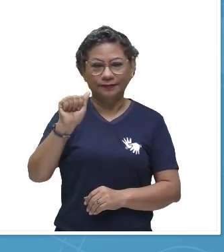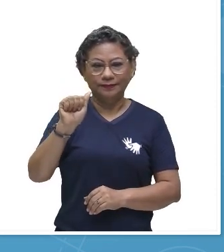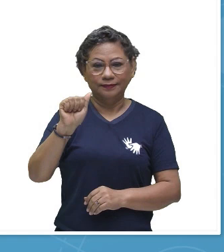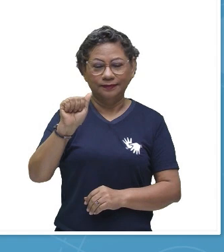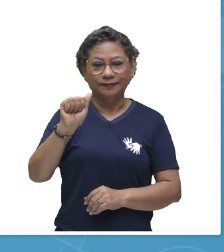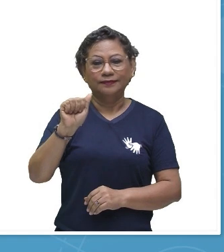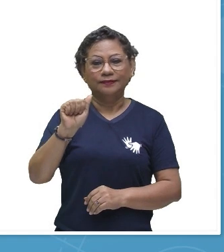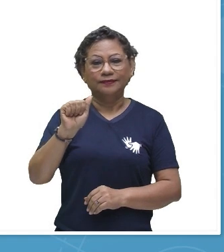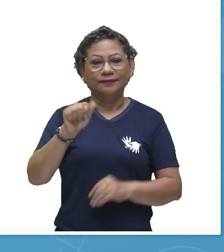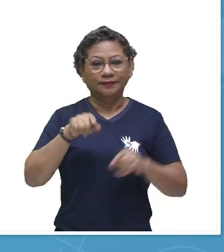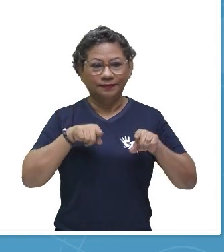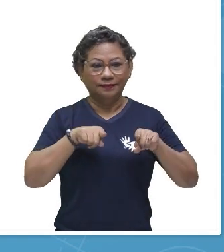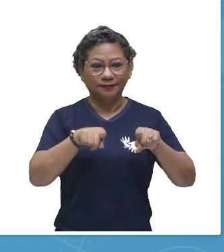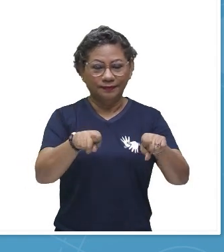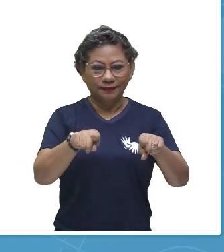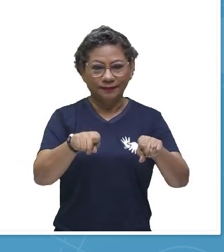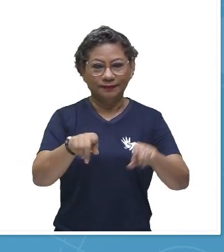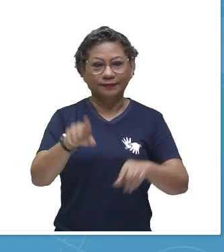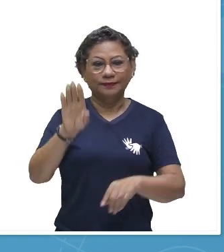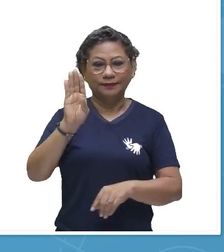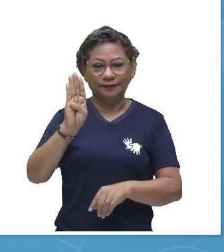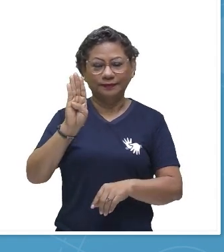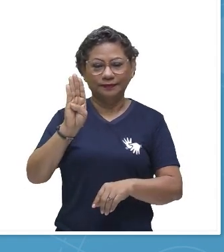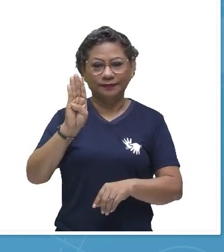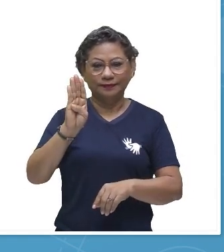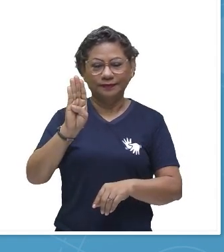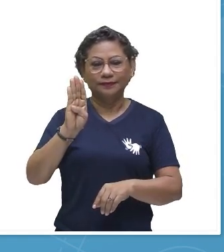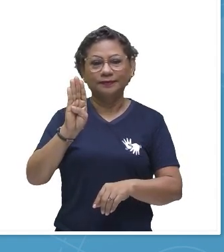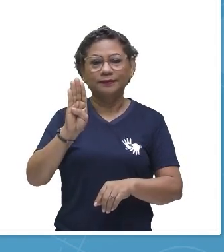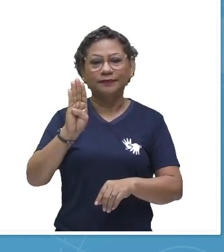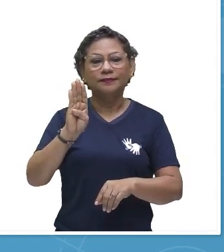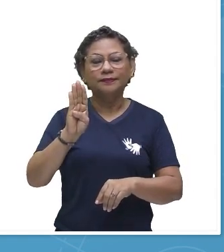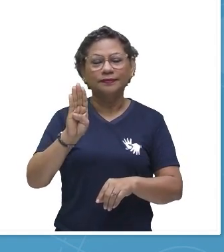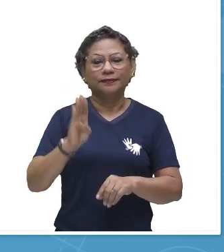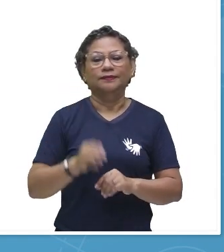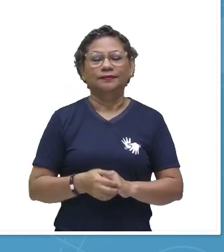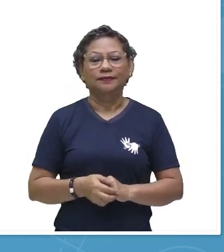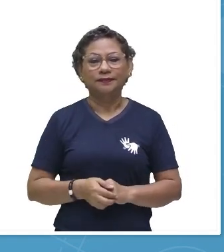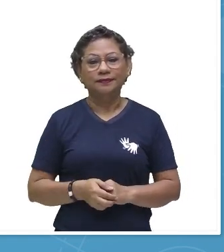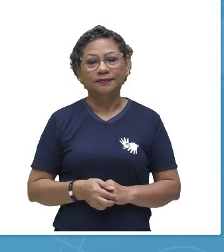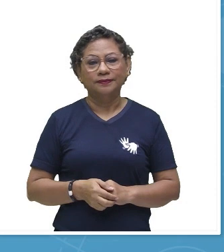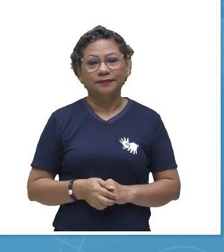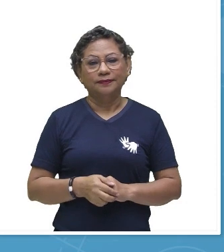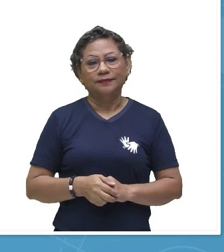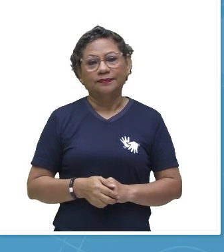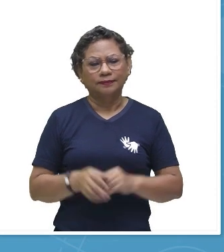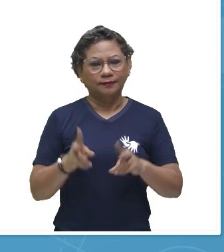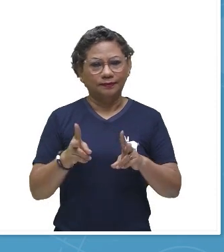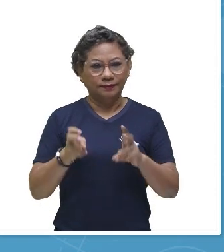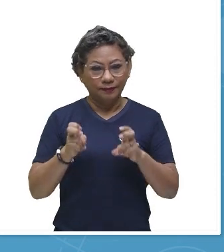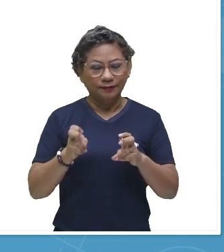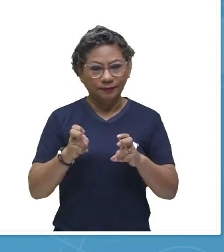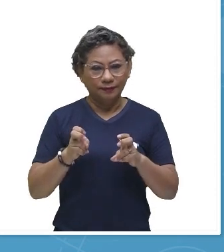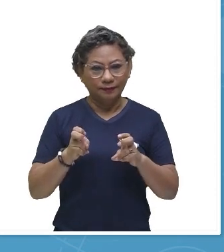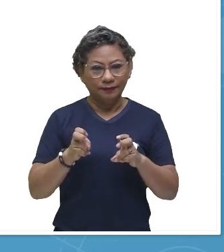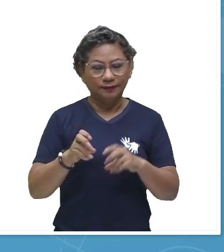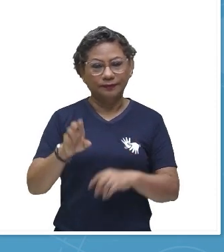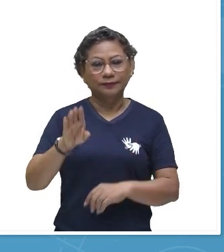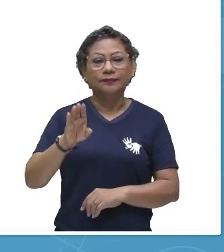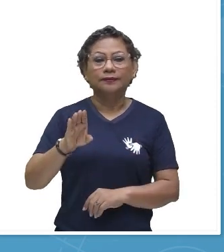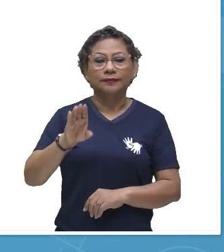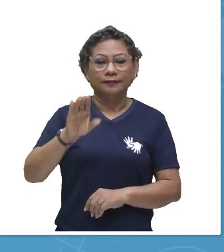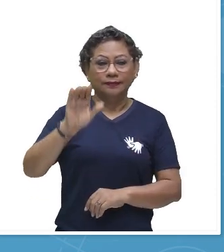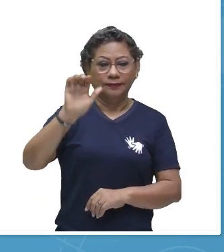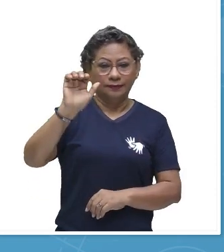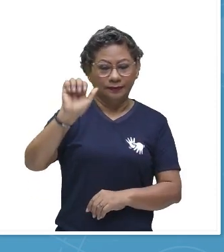B e C as retas estavam concorrentes. Então vejam, passamos exercícios bem simples,